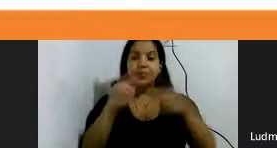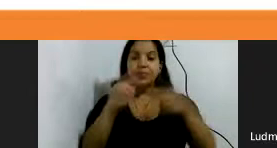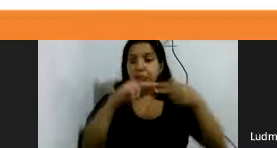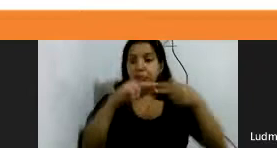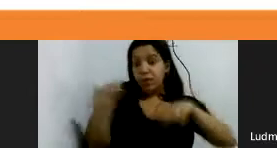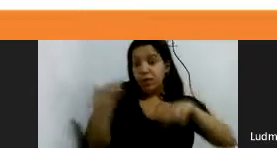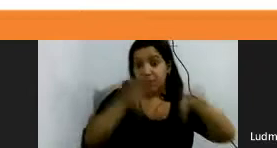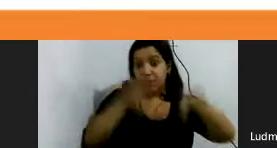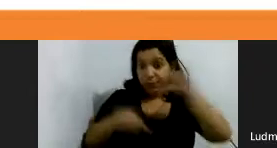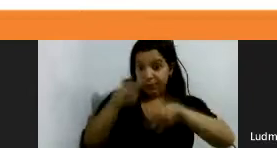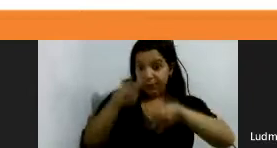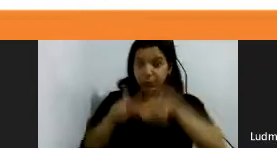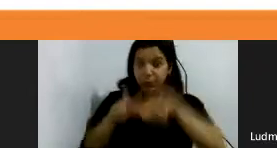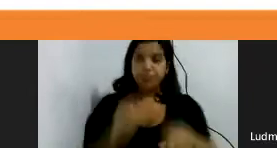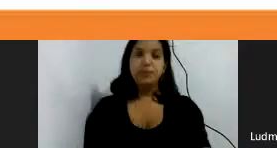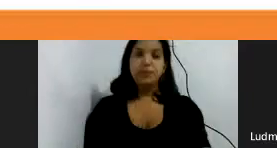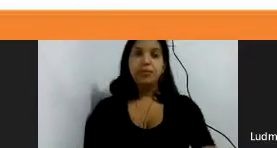genética.